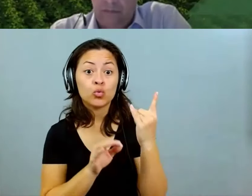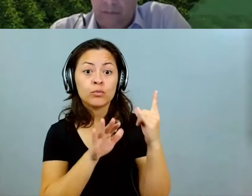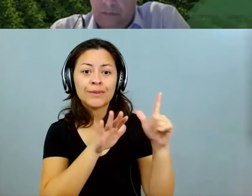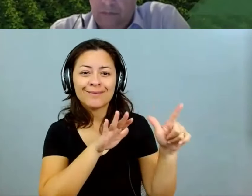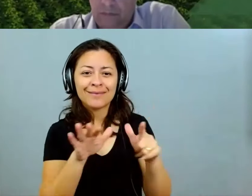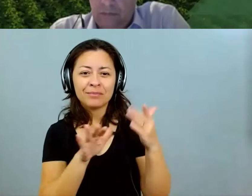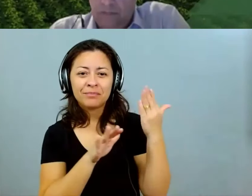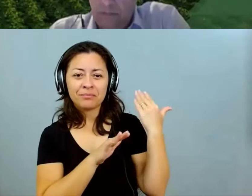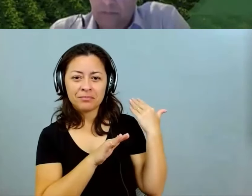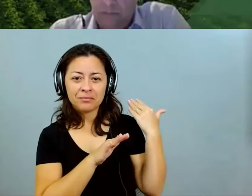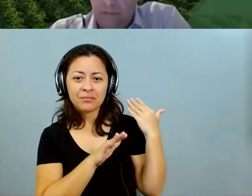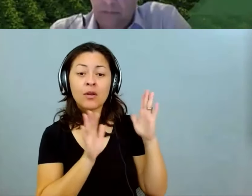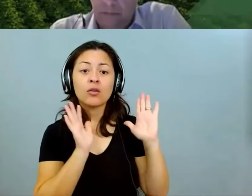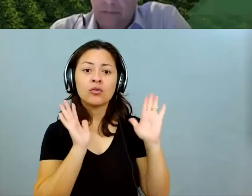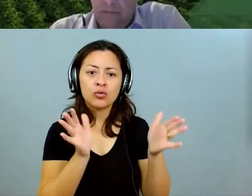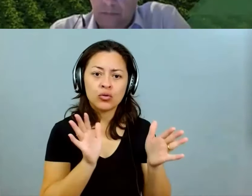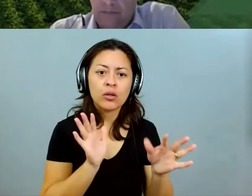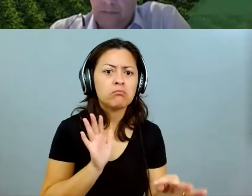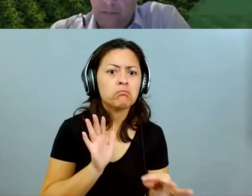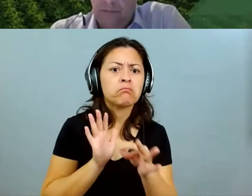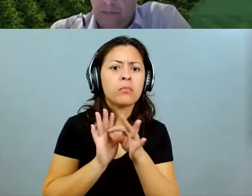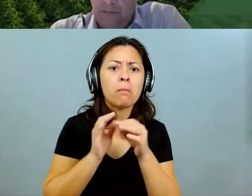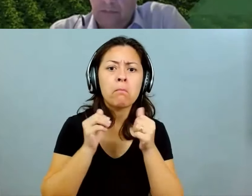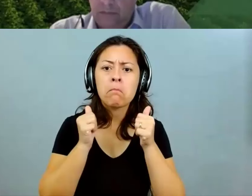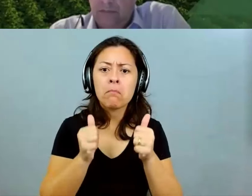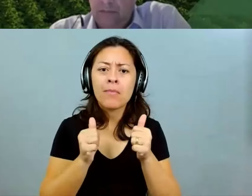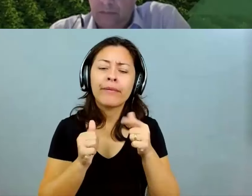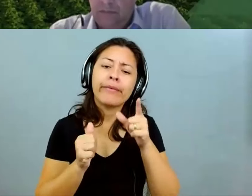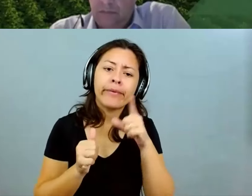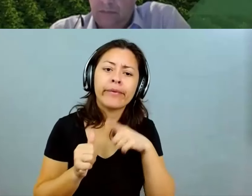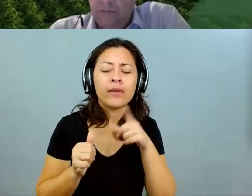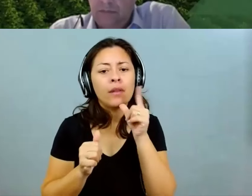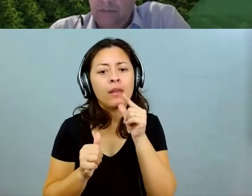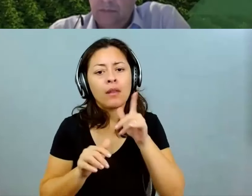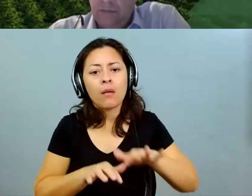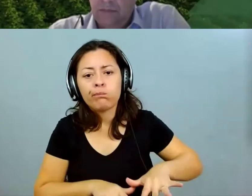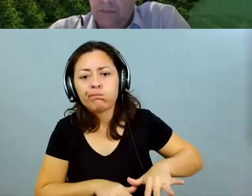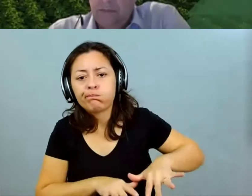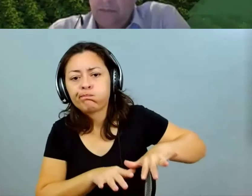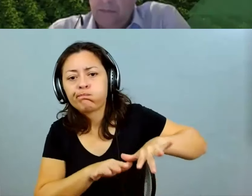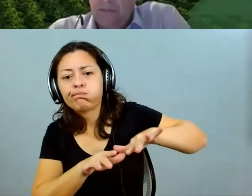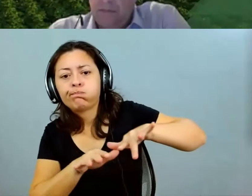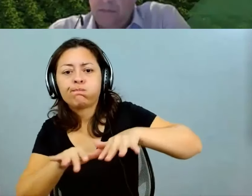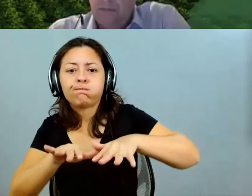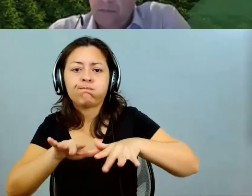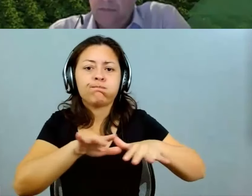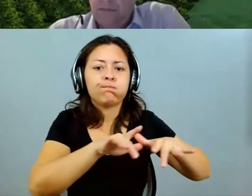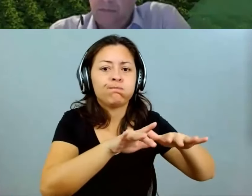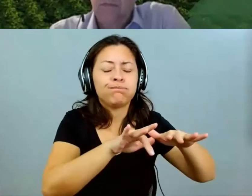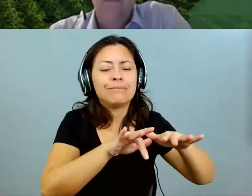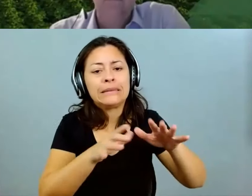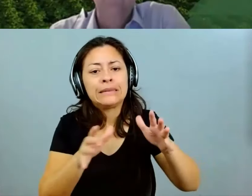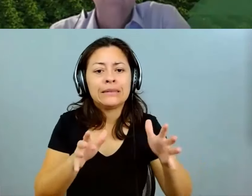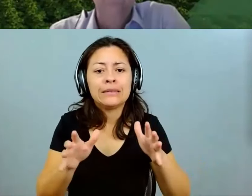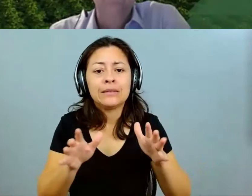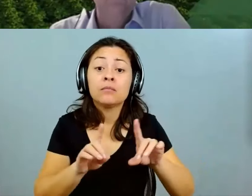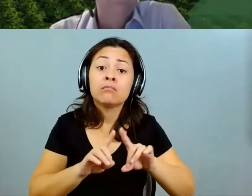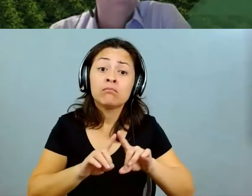mais na fixação ji esse repique que deu no preço da soja em função da enchente aqui do Sul né e e voi um pouquinho mais